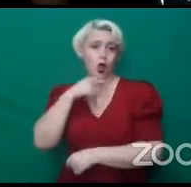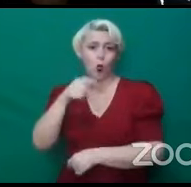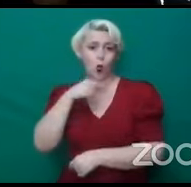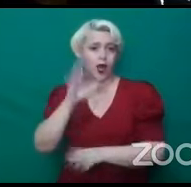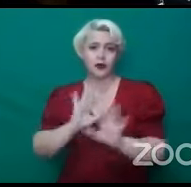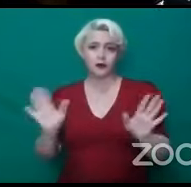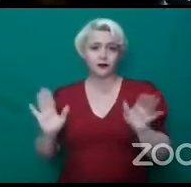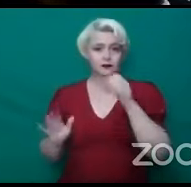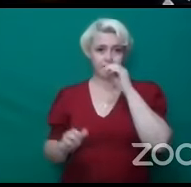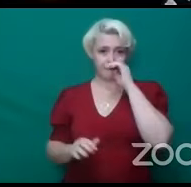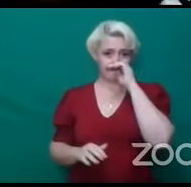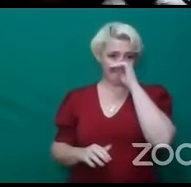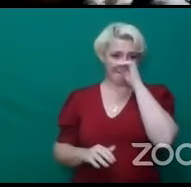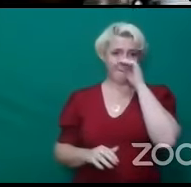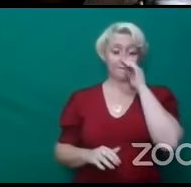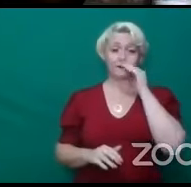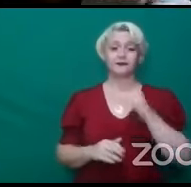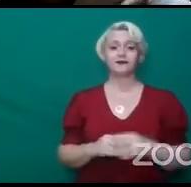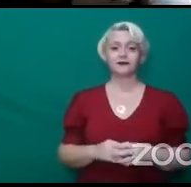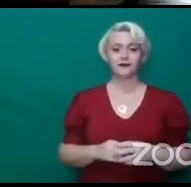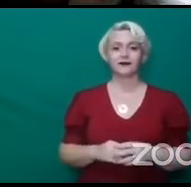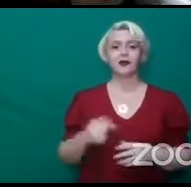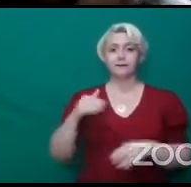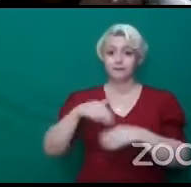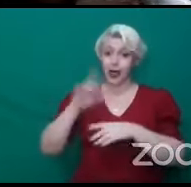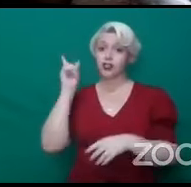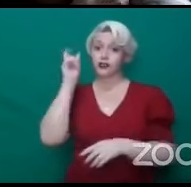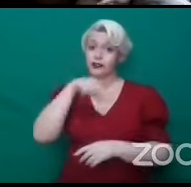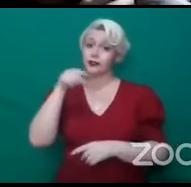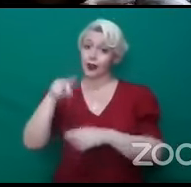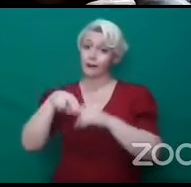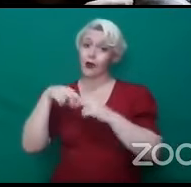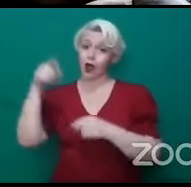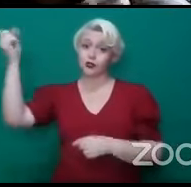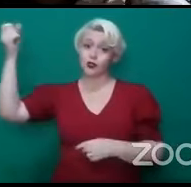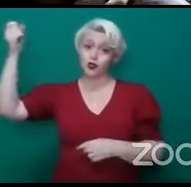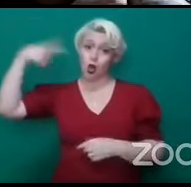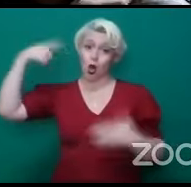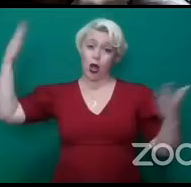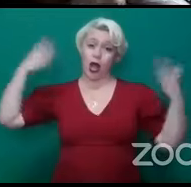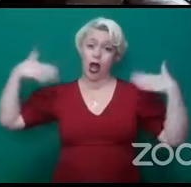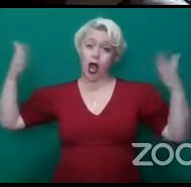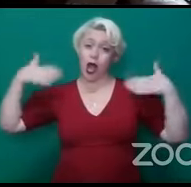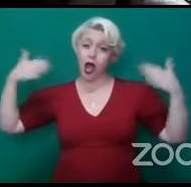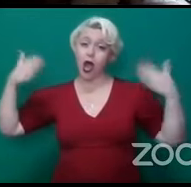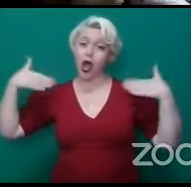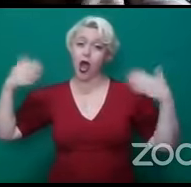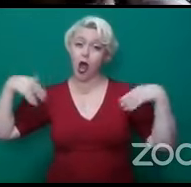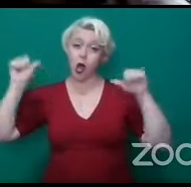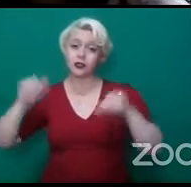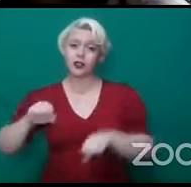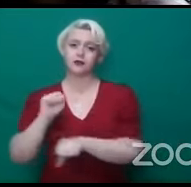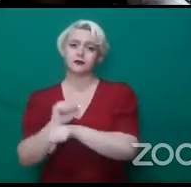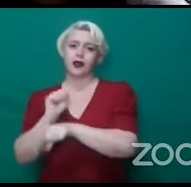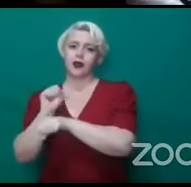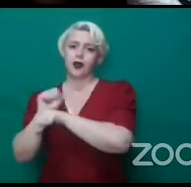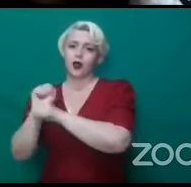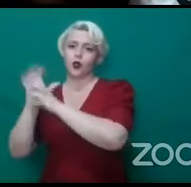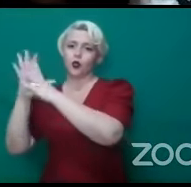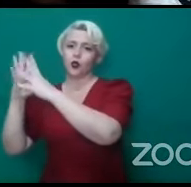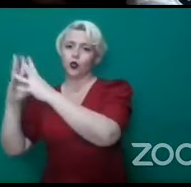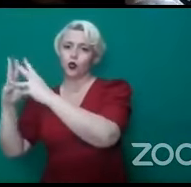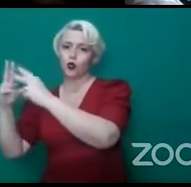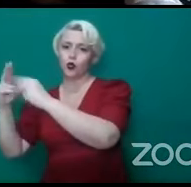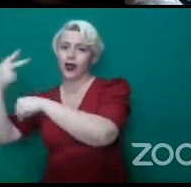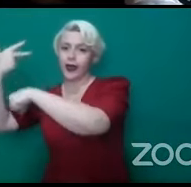socorro. Então, aí foi mais difícil lidar com o calor, assim. E daí a gente teve que esperar a câmera esfriar,